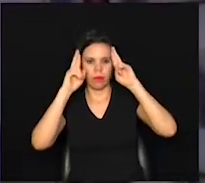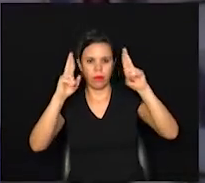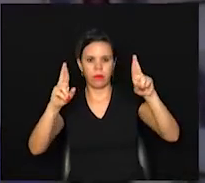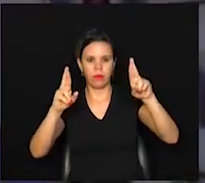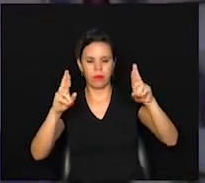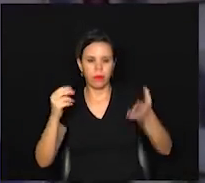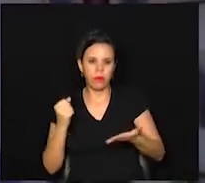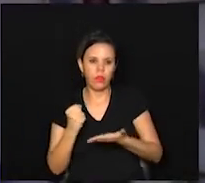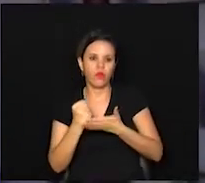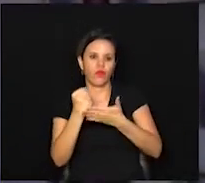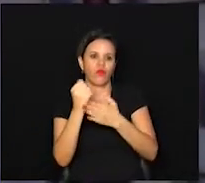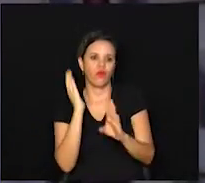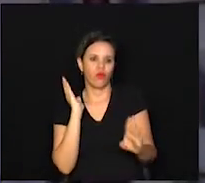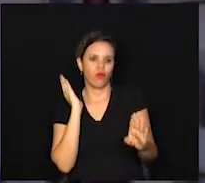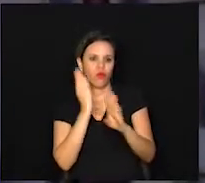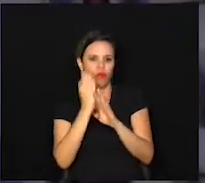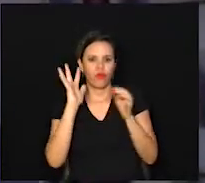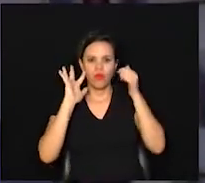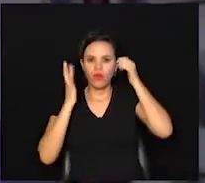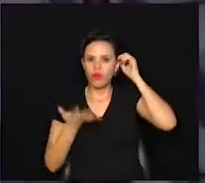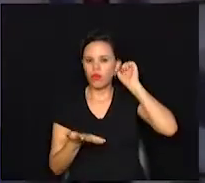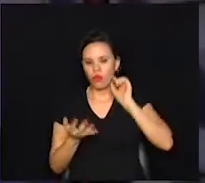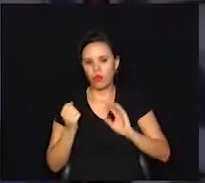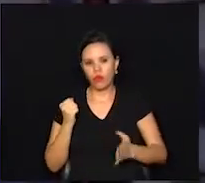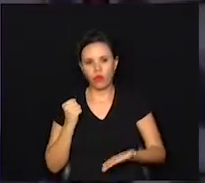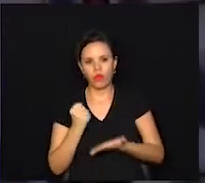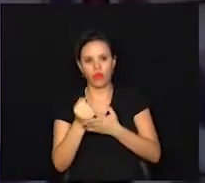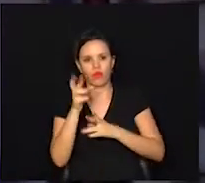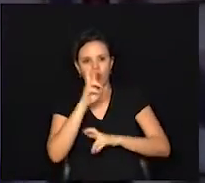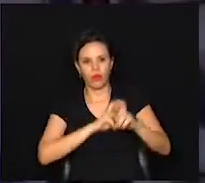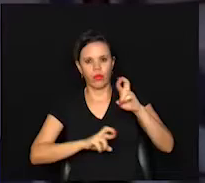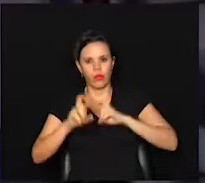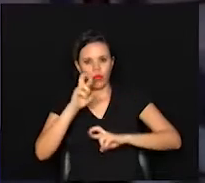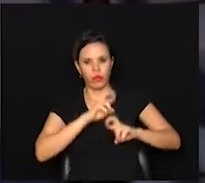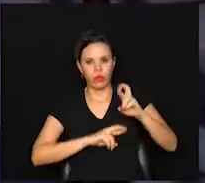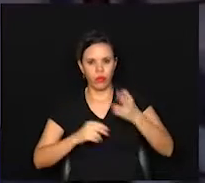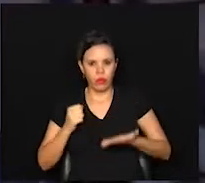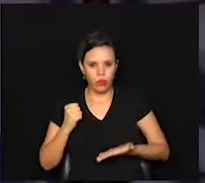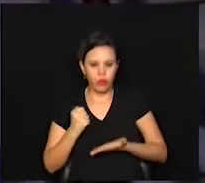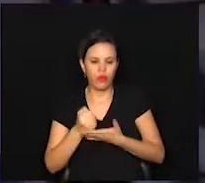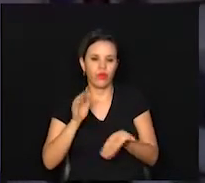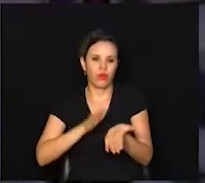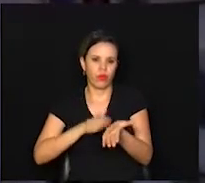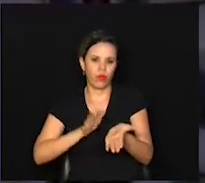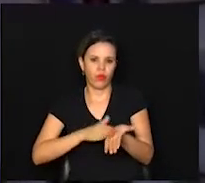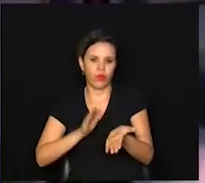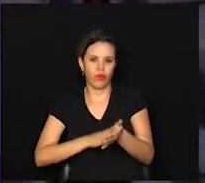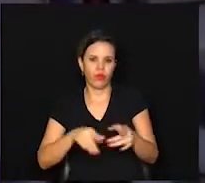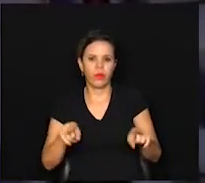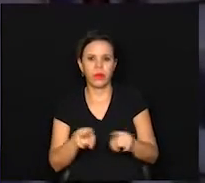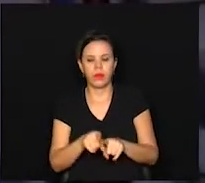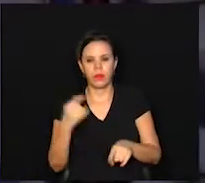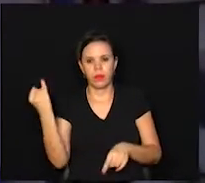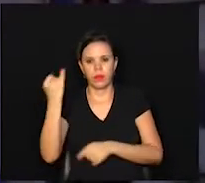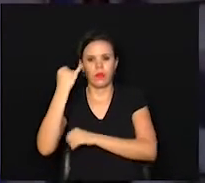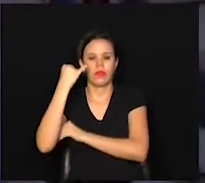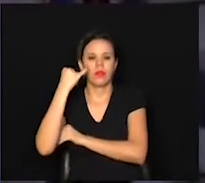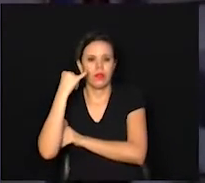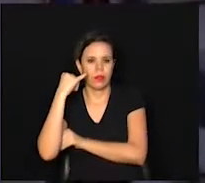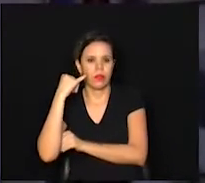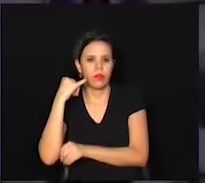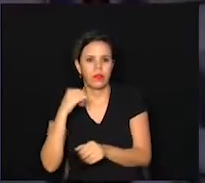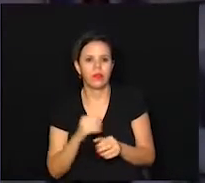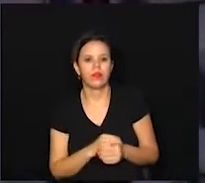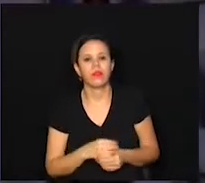ela ajuda a encontrar soluções, mas ajuda a fiscalizar, ajuda a cobrar também, e isso é importante